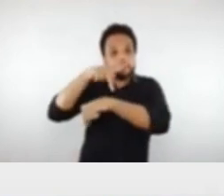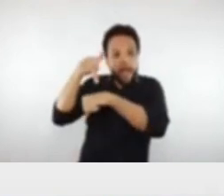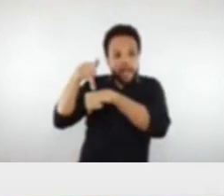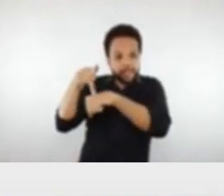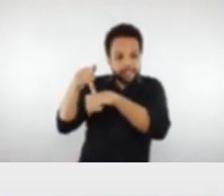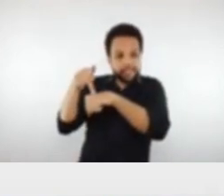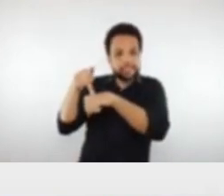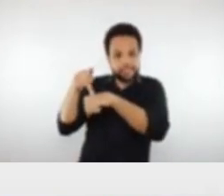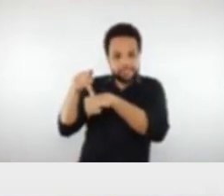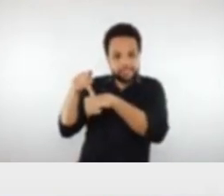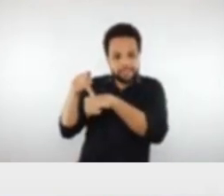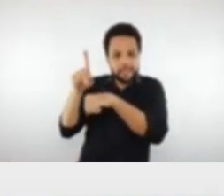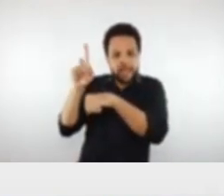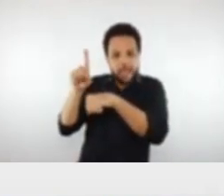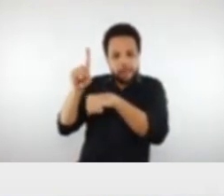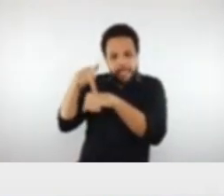a cidade de São Paulo,